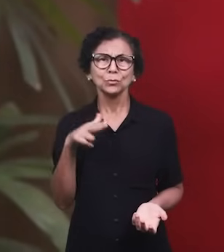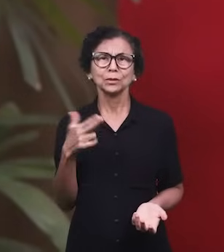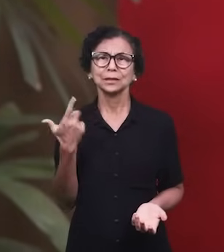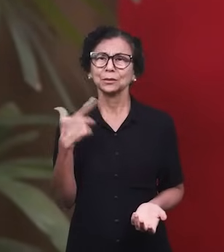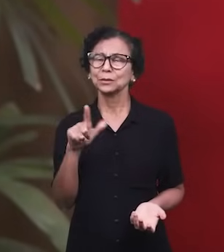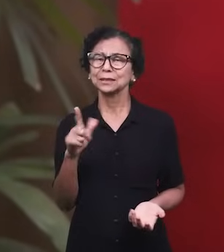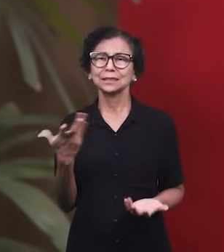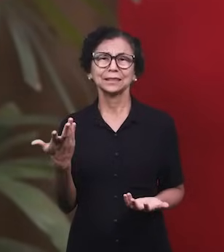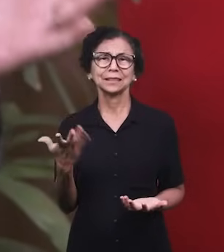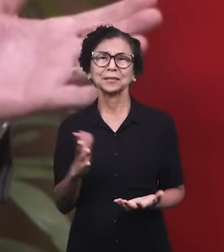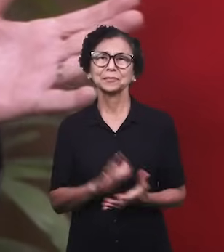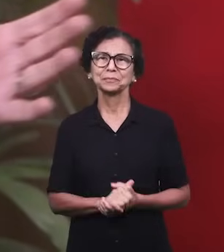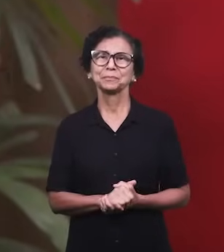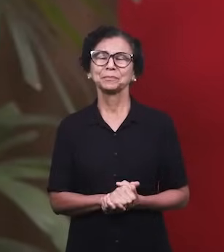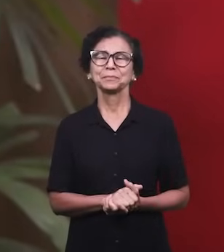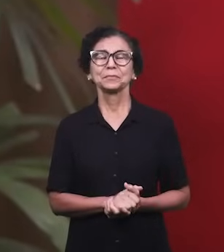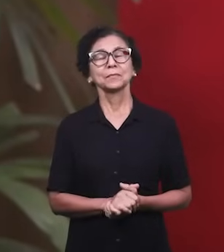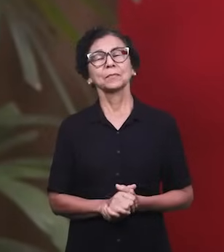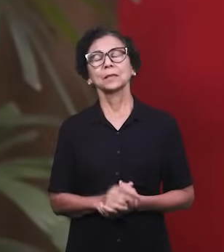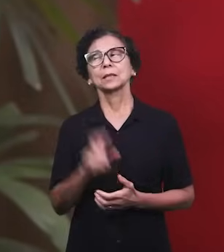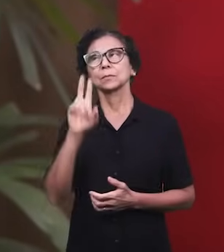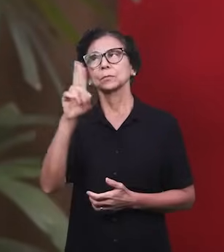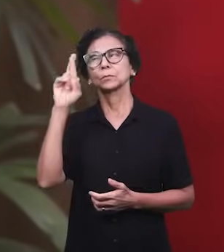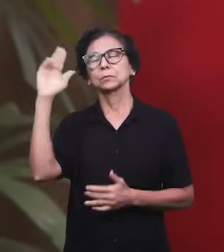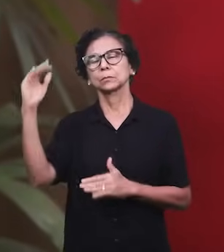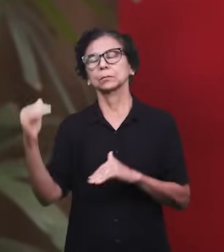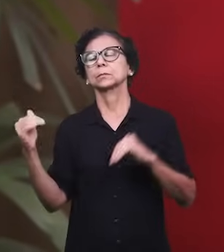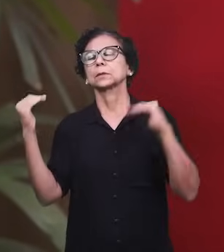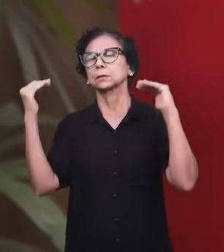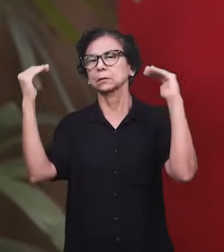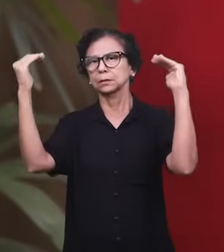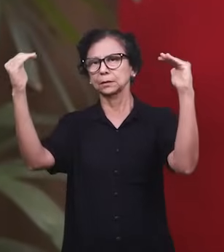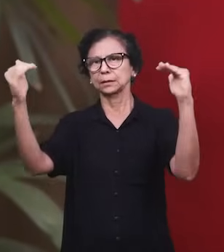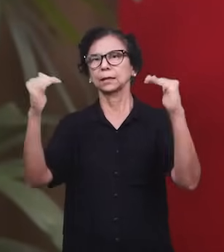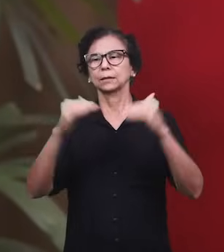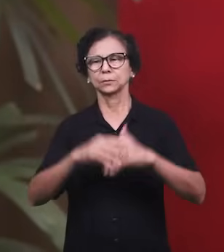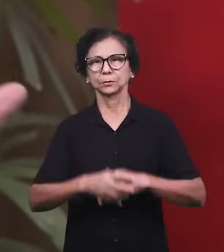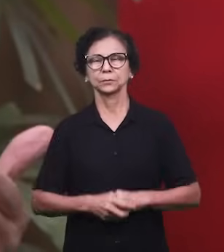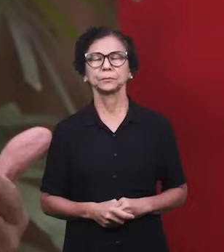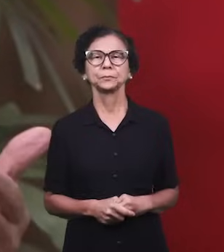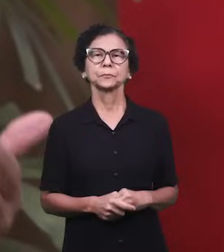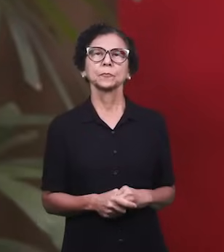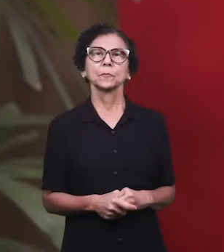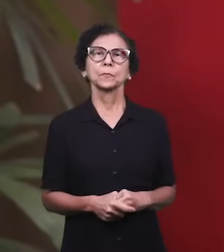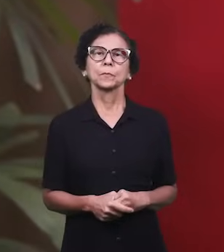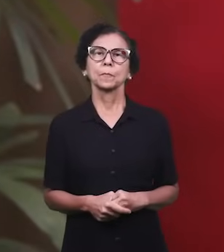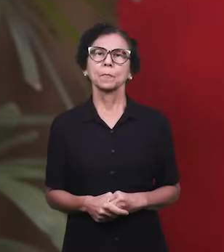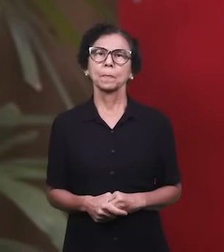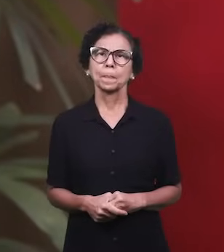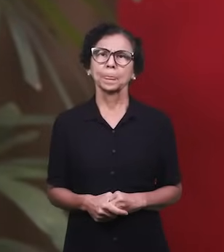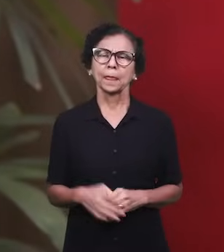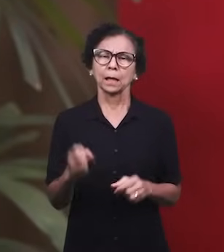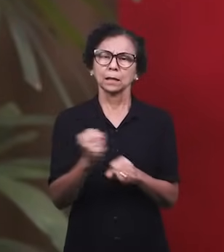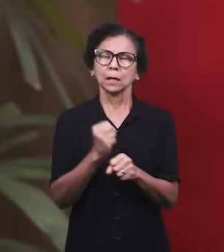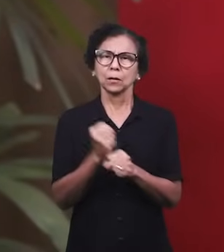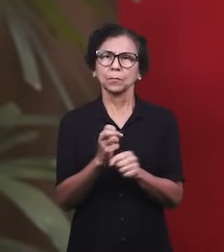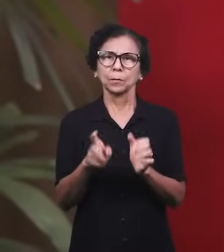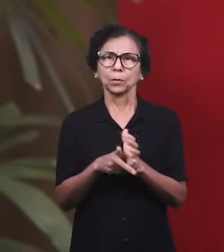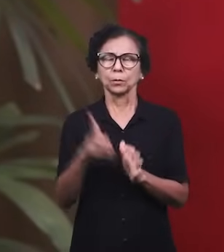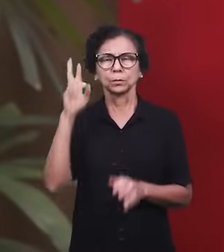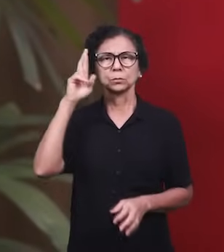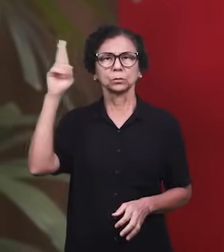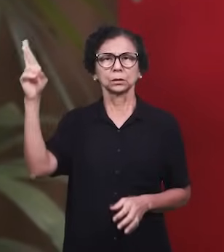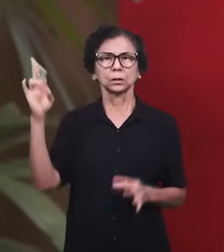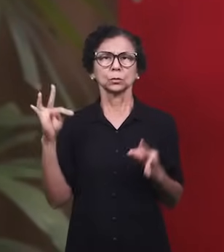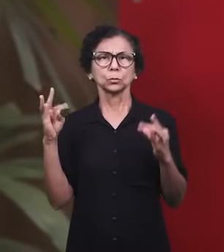exatamente para poder o nome do Senhor ser engrandecido, né? Então, eu creio que isso Deus está operando hoje, e na obra do Senhor, todo o